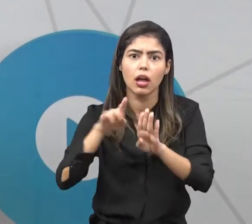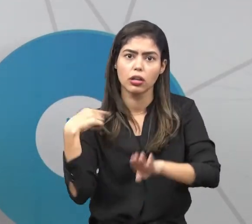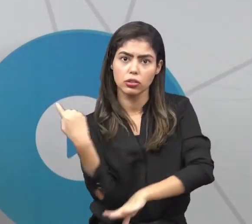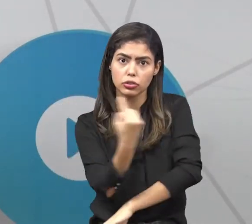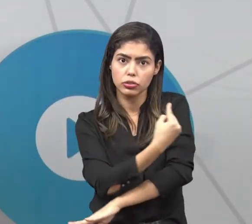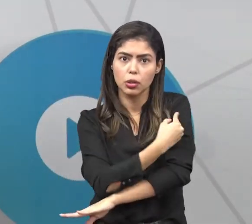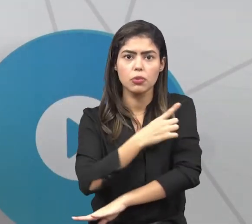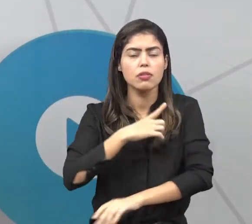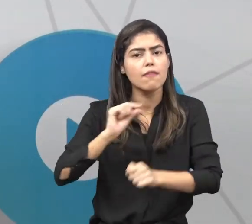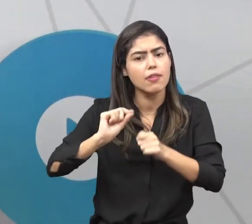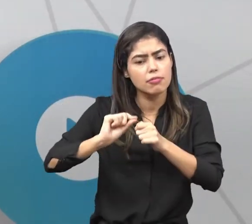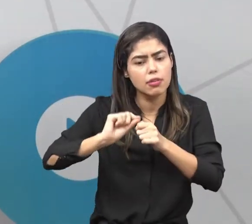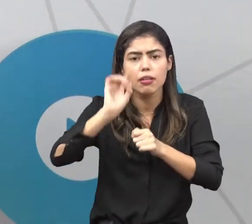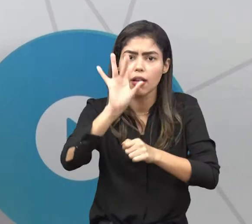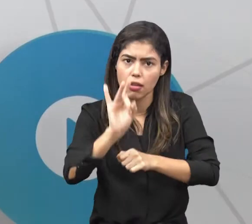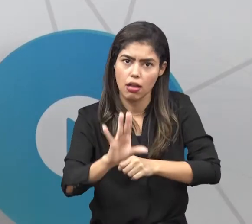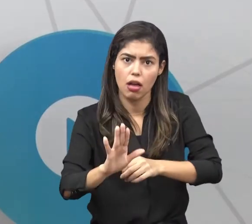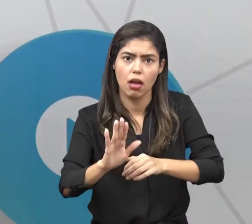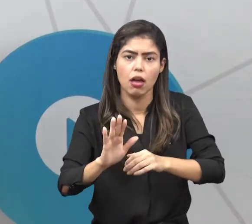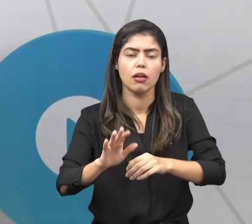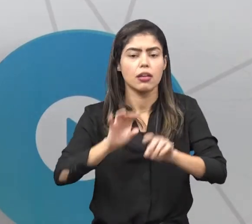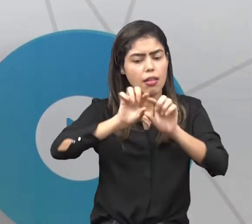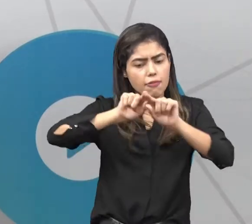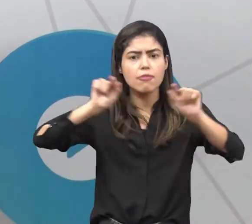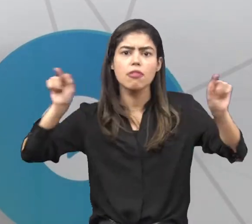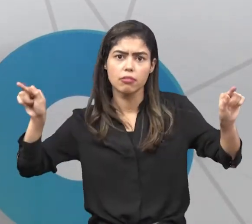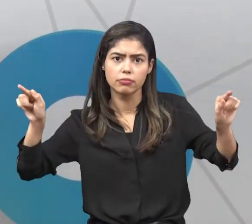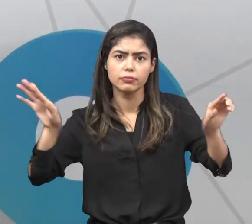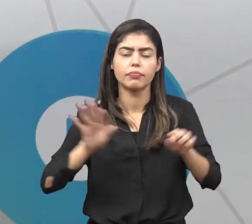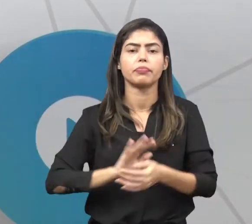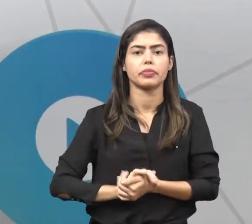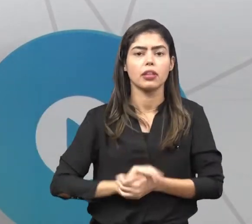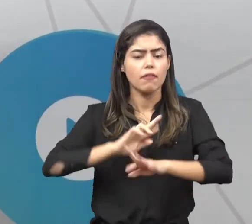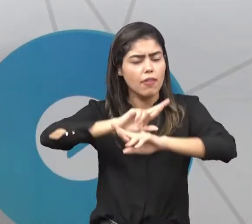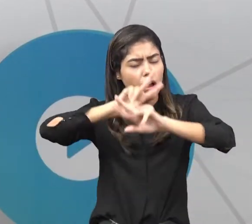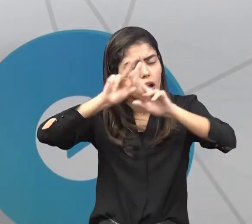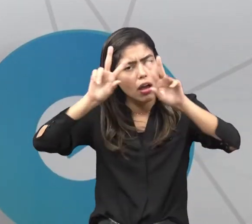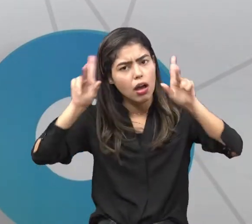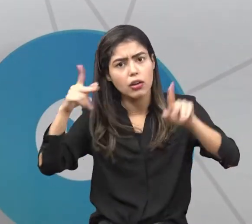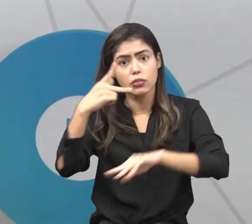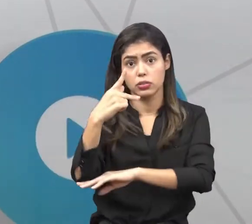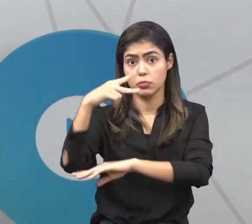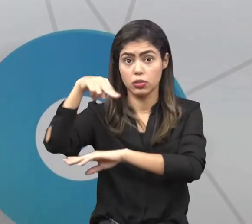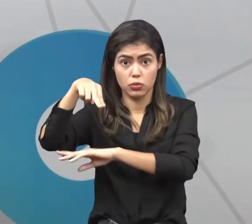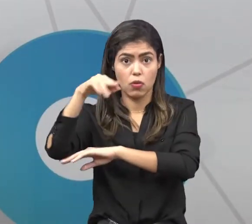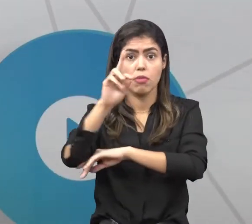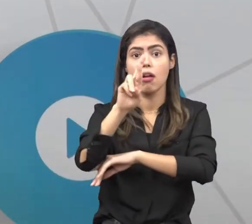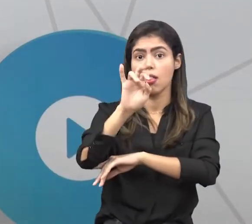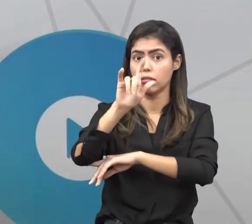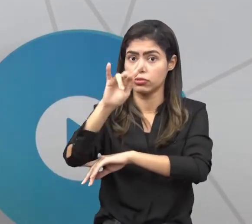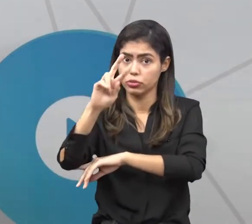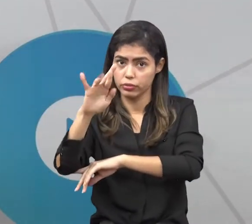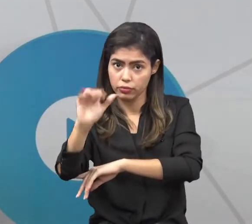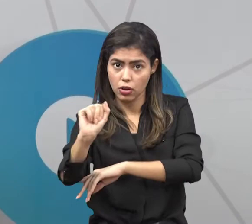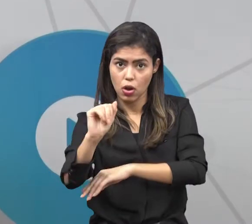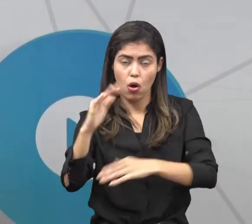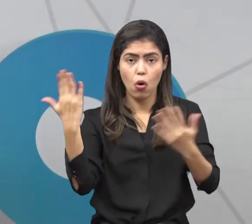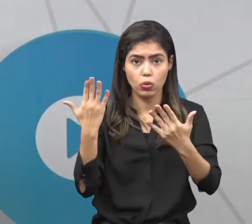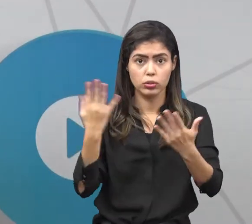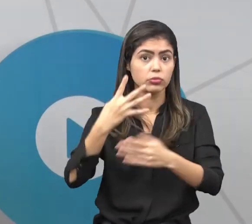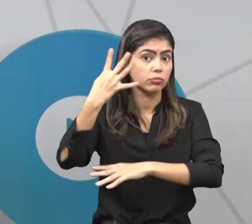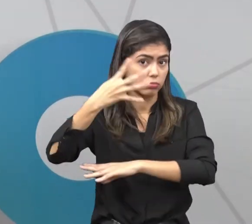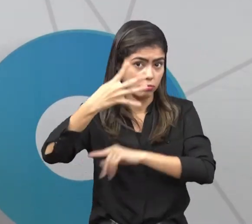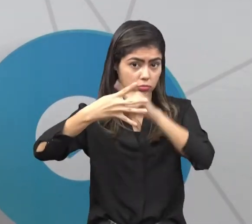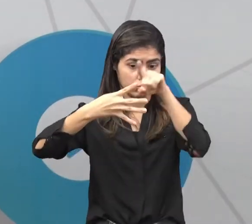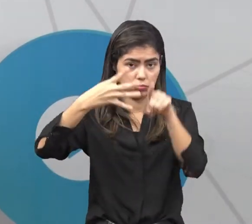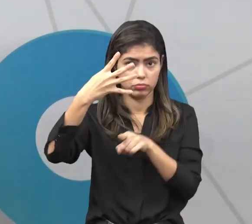estamos tratando naquela oração. Então, existem vários pronomes relativos e hoje nós vamos estudar 4